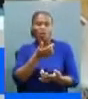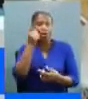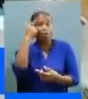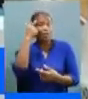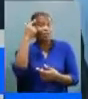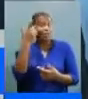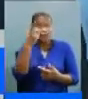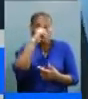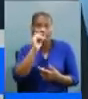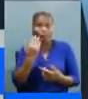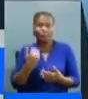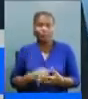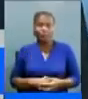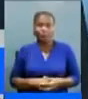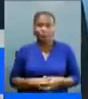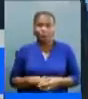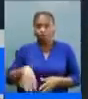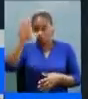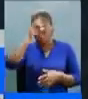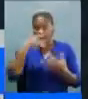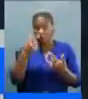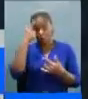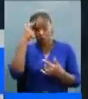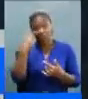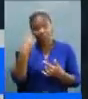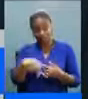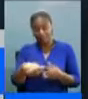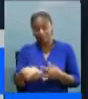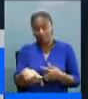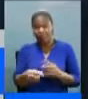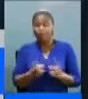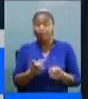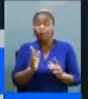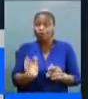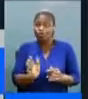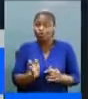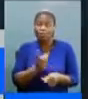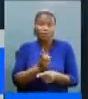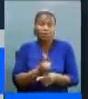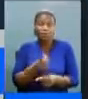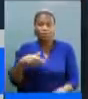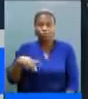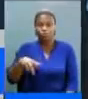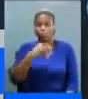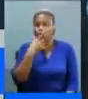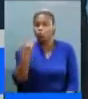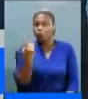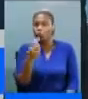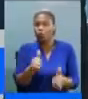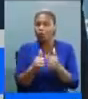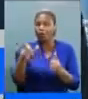de consciência. O governo acaba de tomar consciência que, para já, mesmo andando sozinho com a